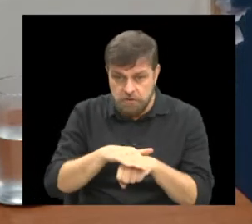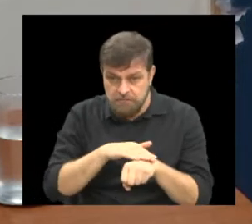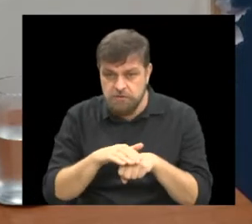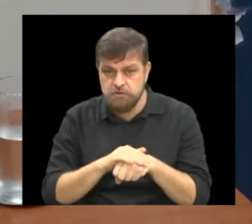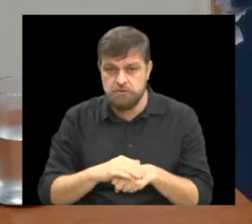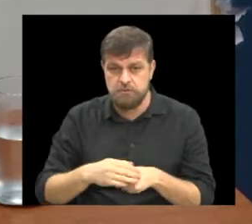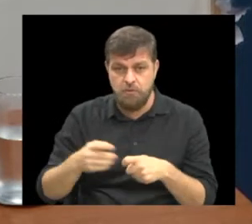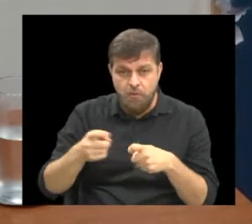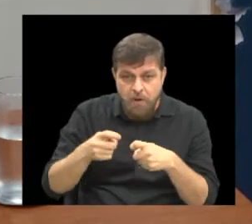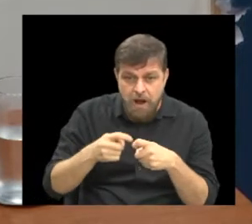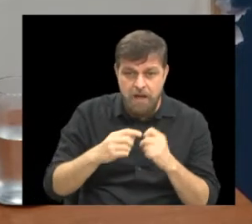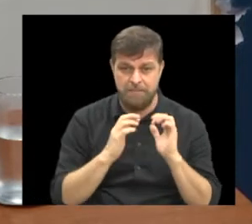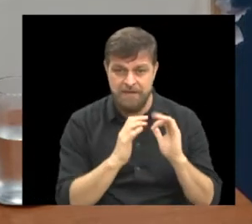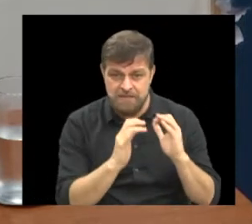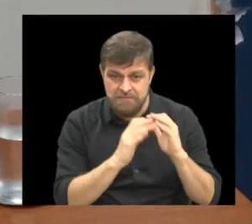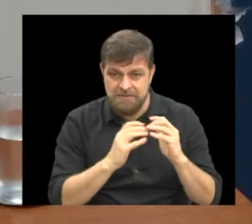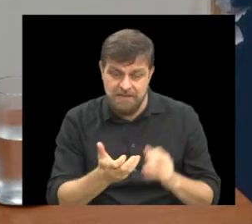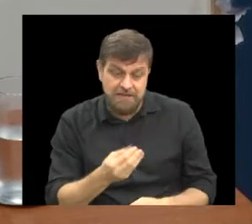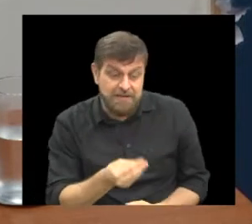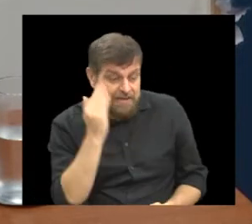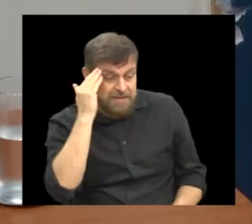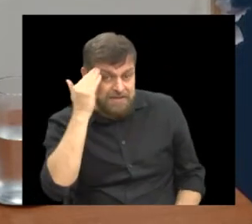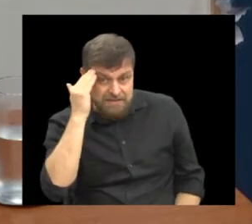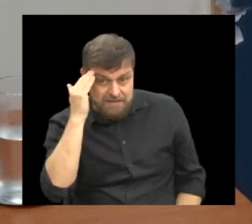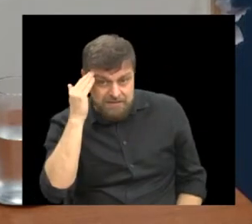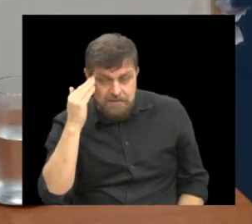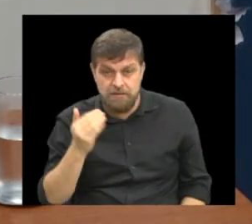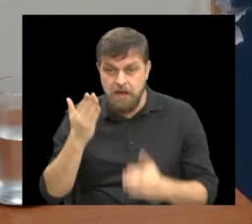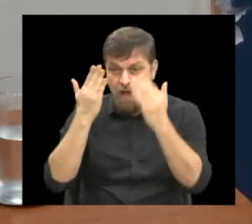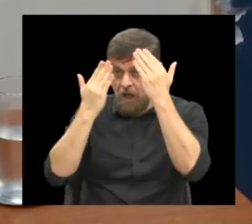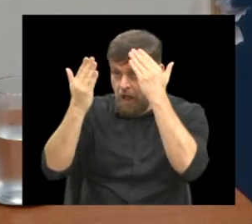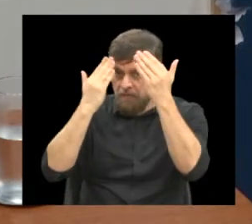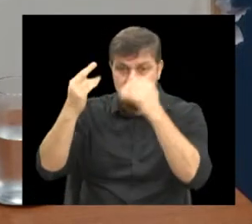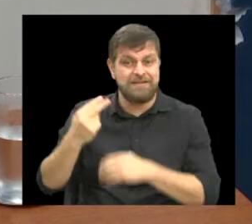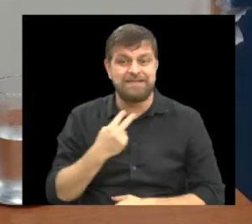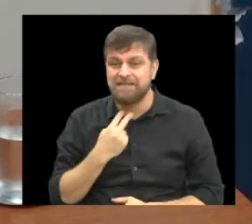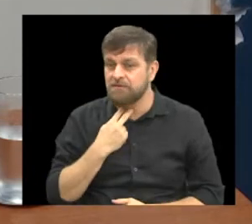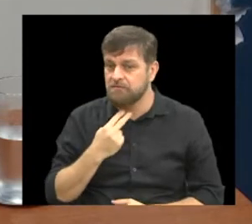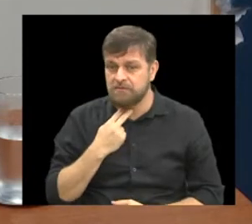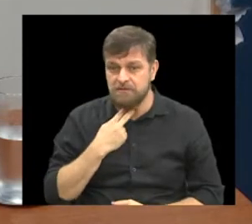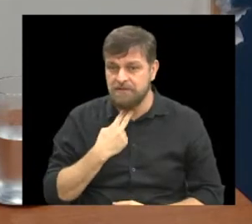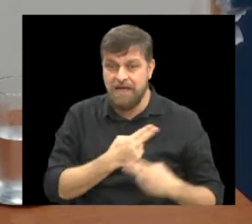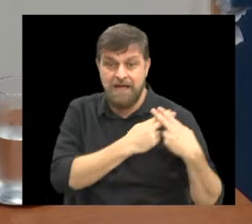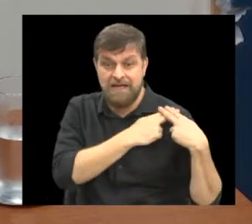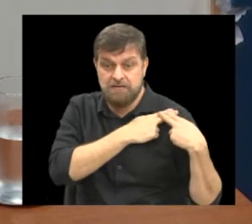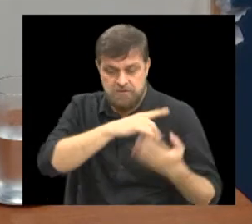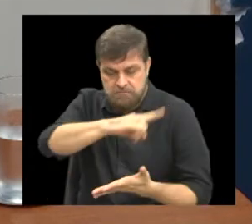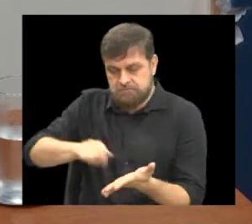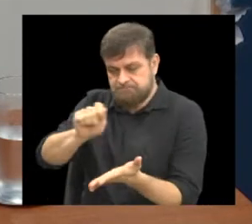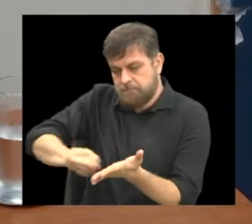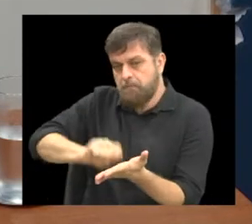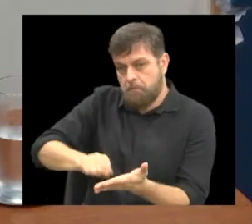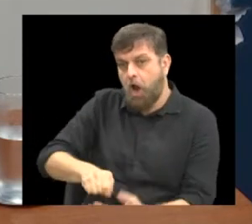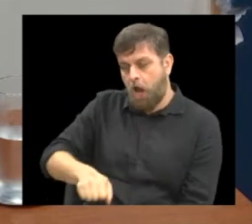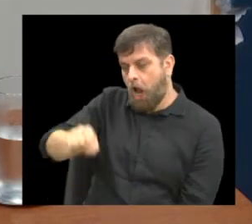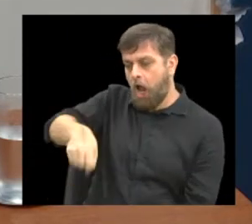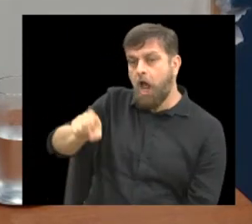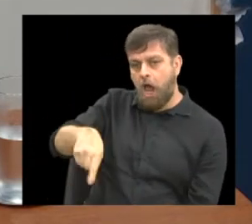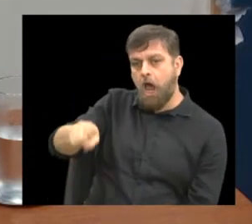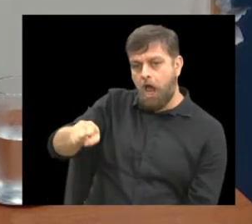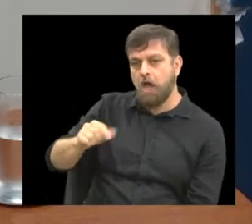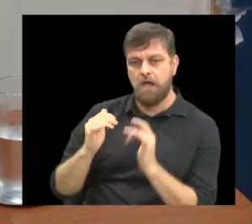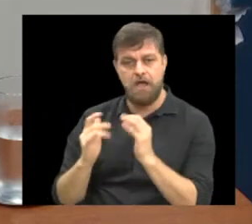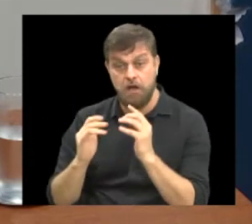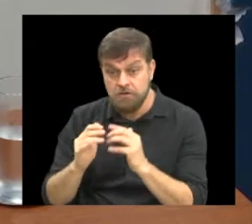psiquiatra, porque eu queria entender um pouquinho isso. E a psicologia, ela não tem essa autorização para dar esse laudo. O